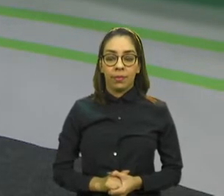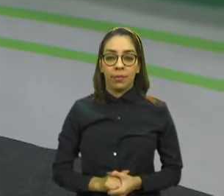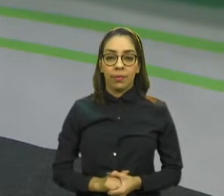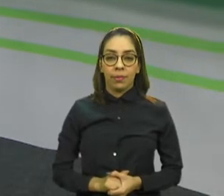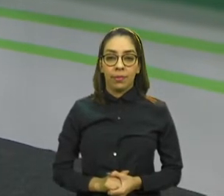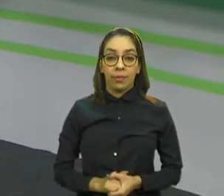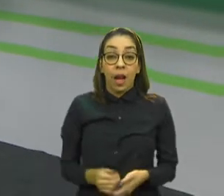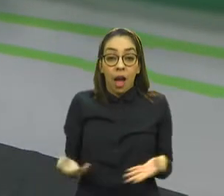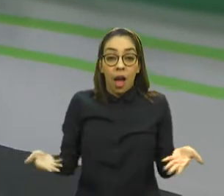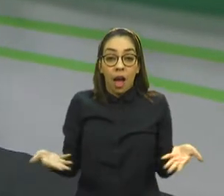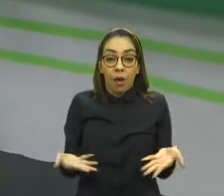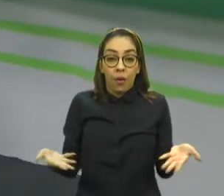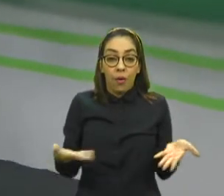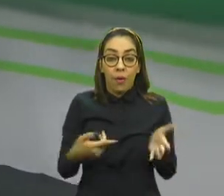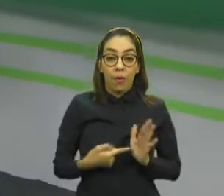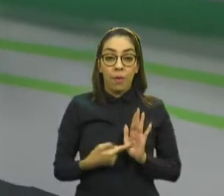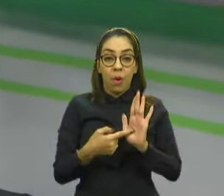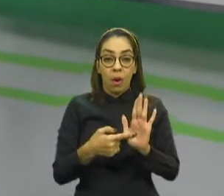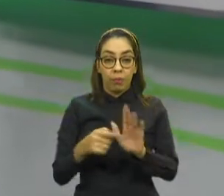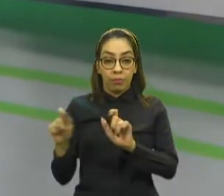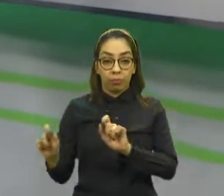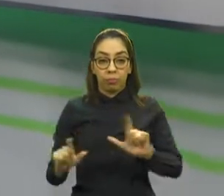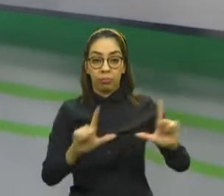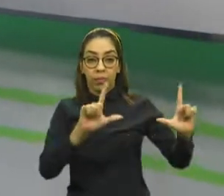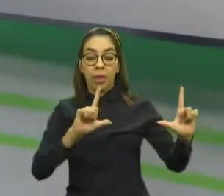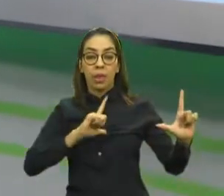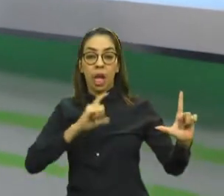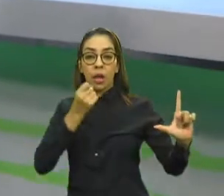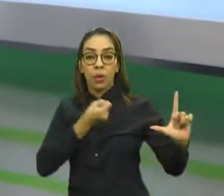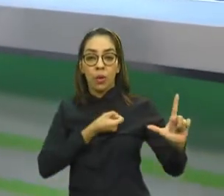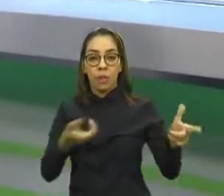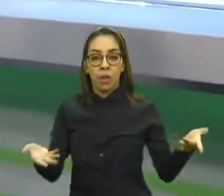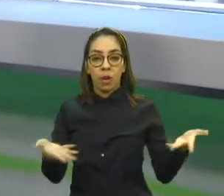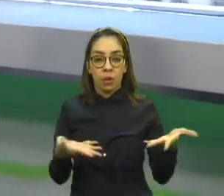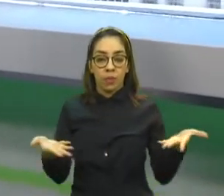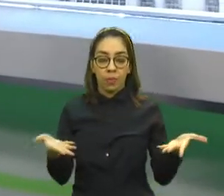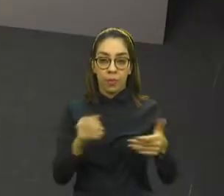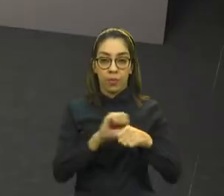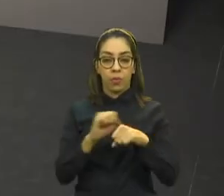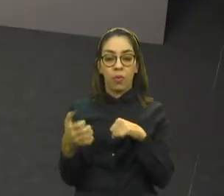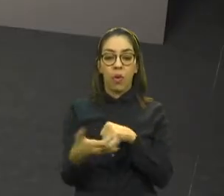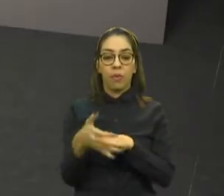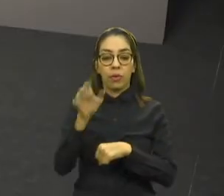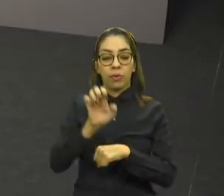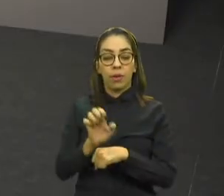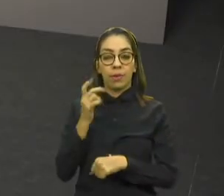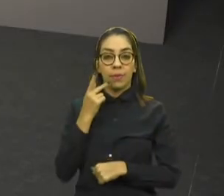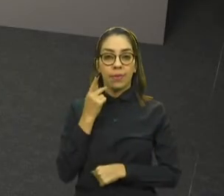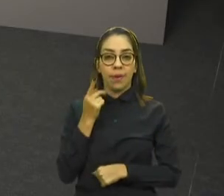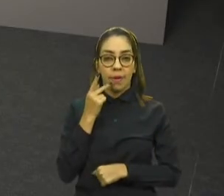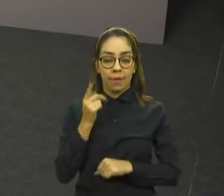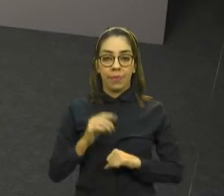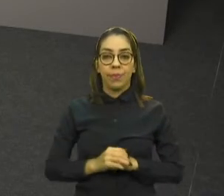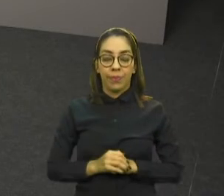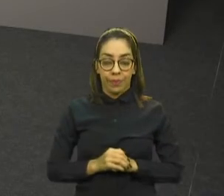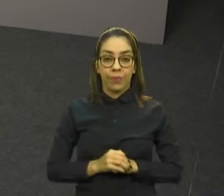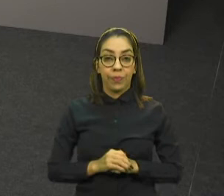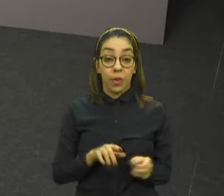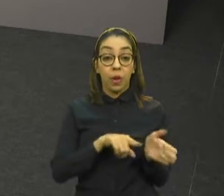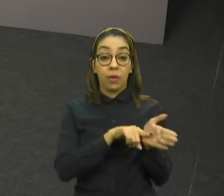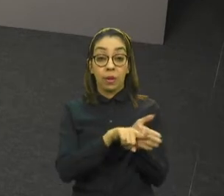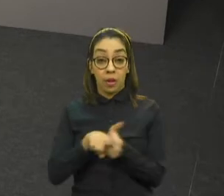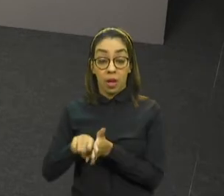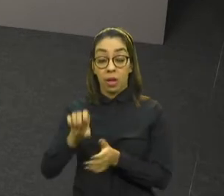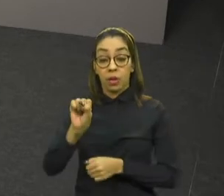Agora vamos mostrar aqui no telão os números atualizados da Covid-19 aqui no Ceará. De acordo com os dados do Sistema IntegraSUS,